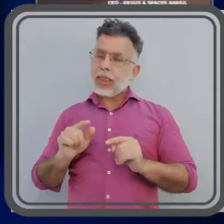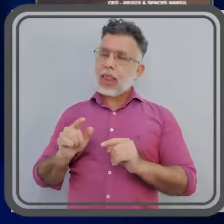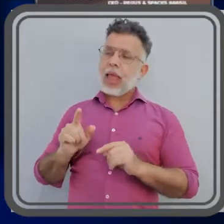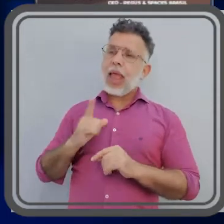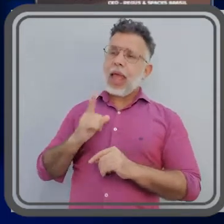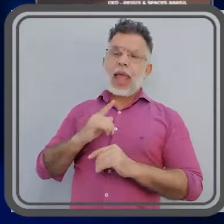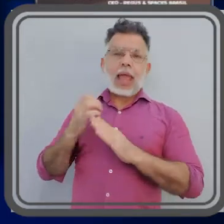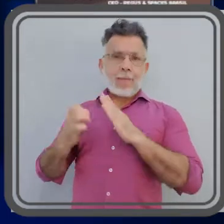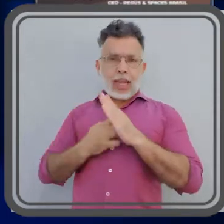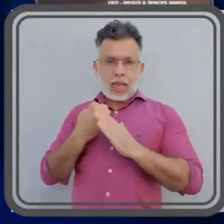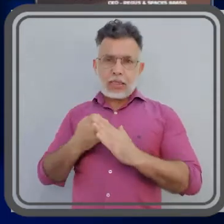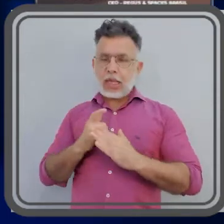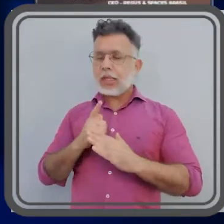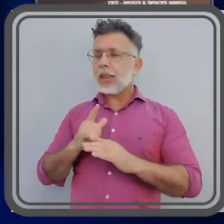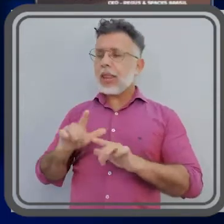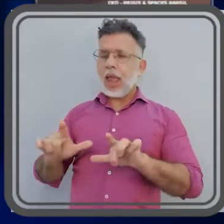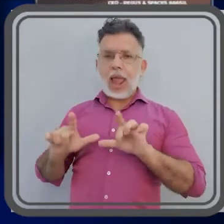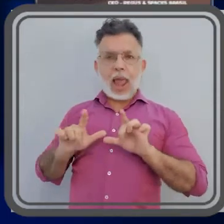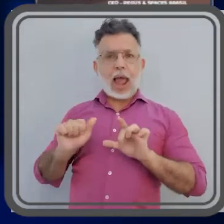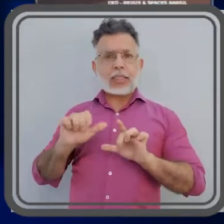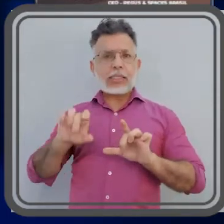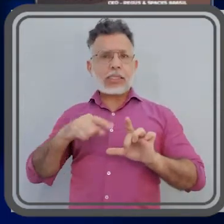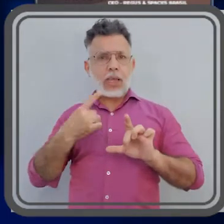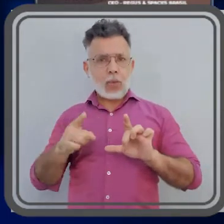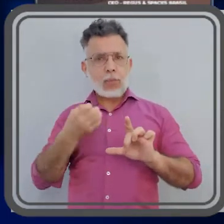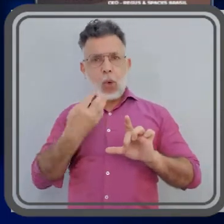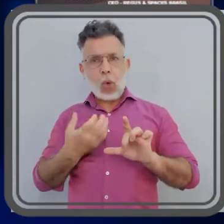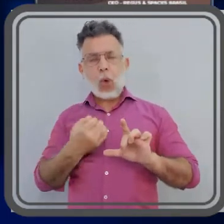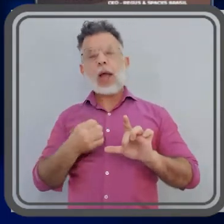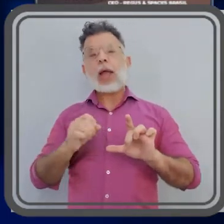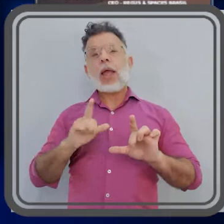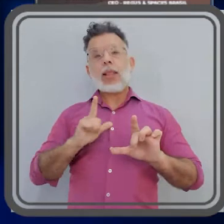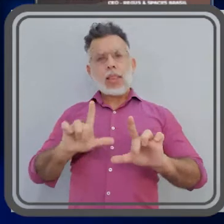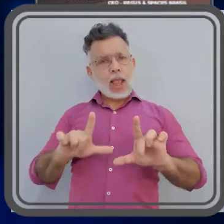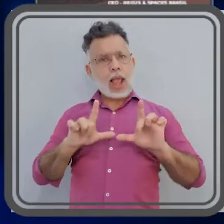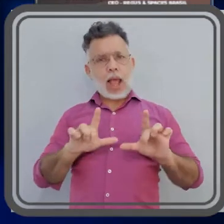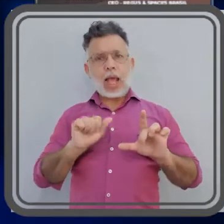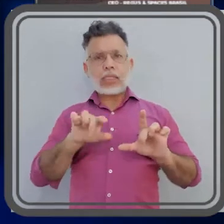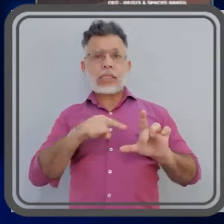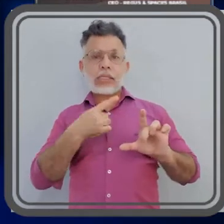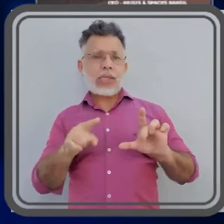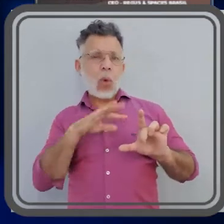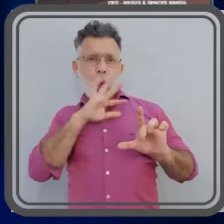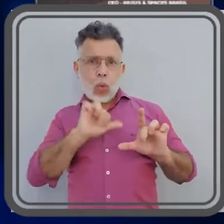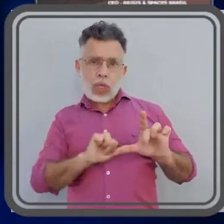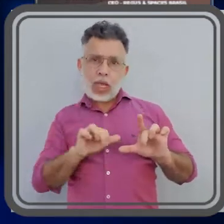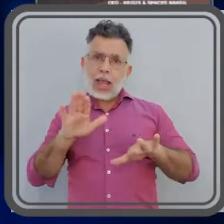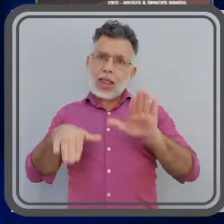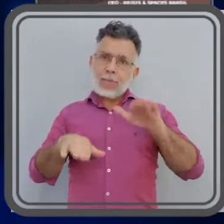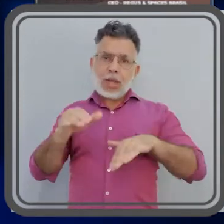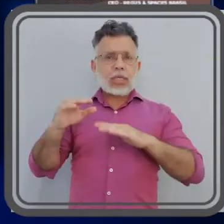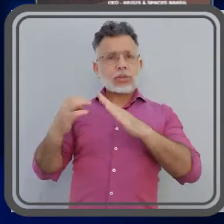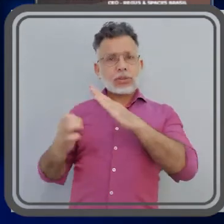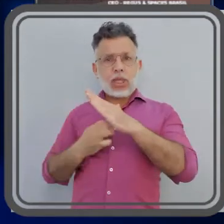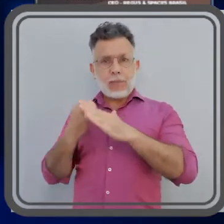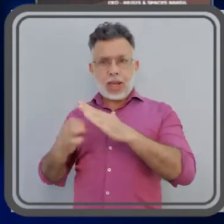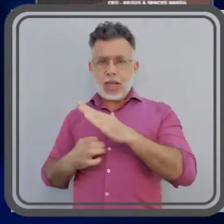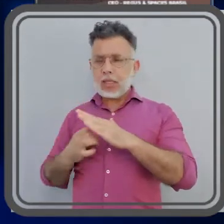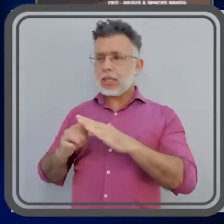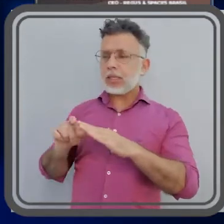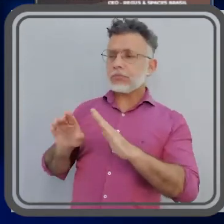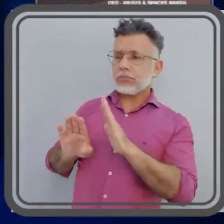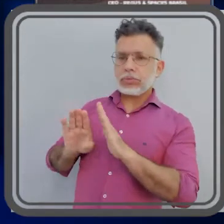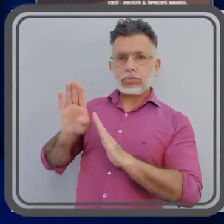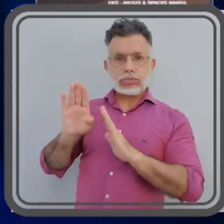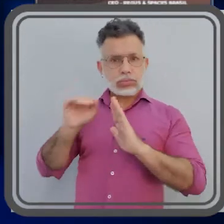tem ação ruim, tem ação da OGX, tem ação da Apple, né? Então, acho que a gente tem que analisar sempre